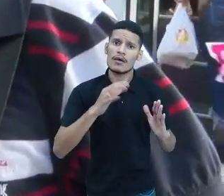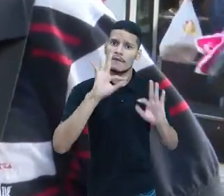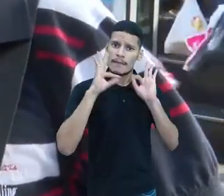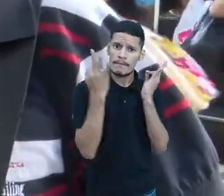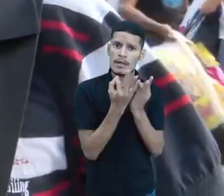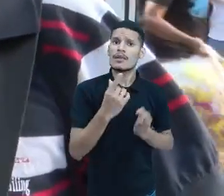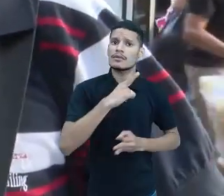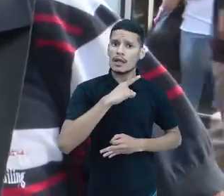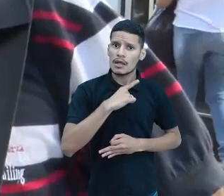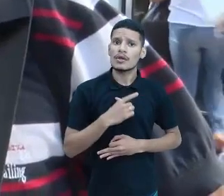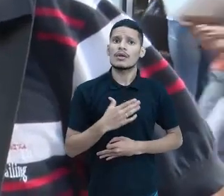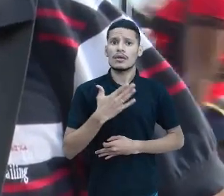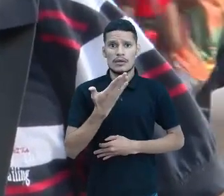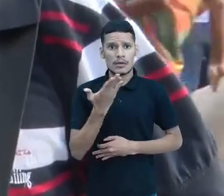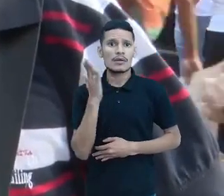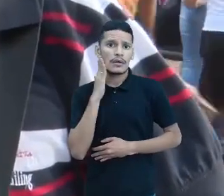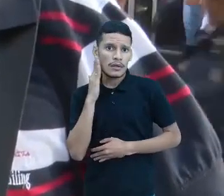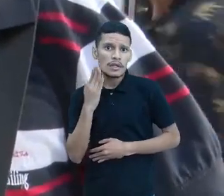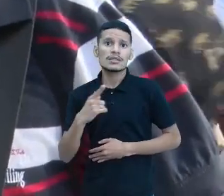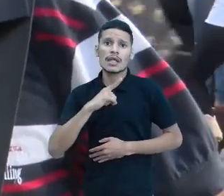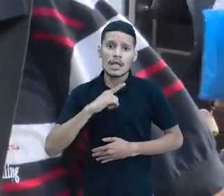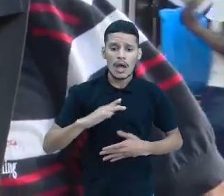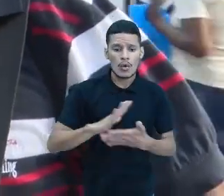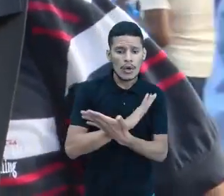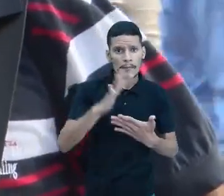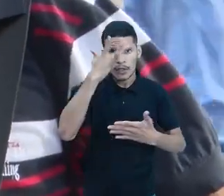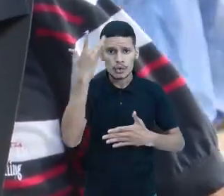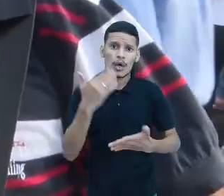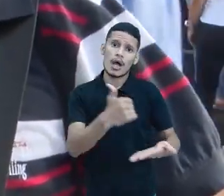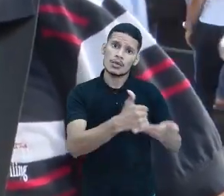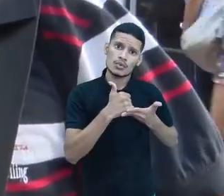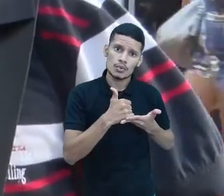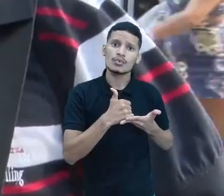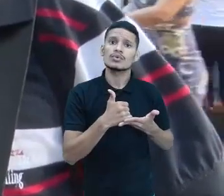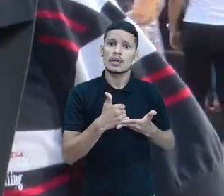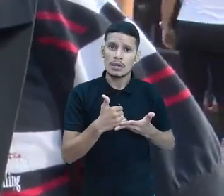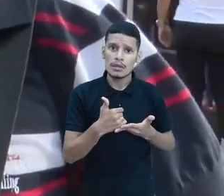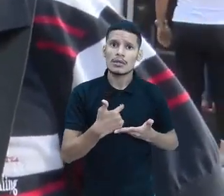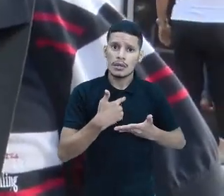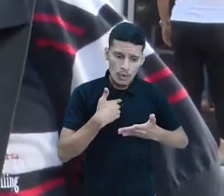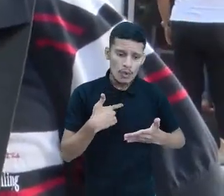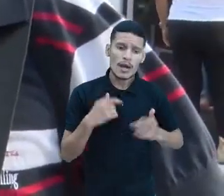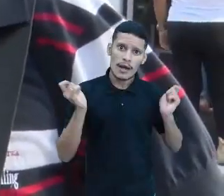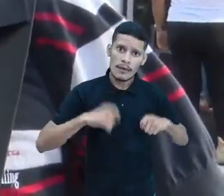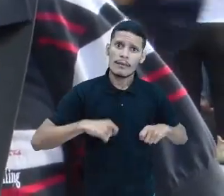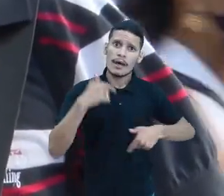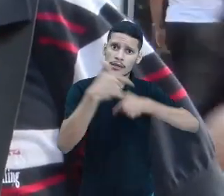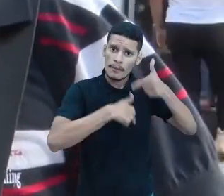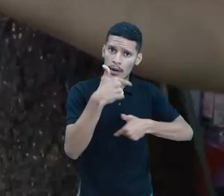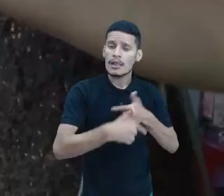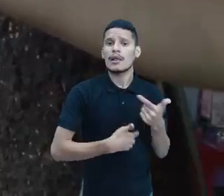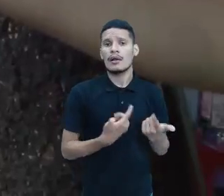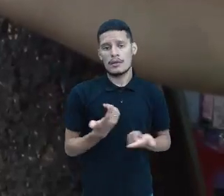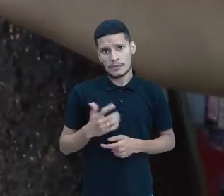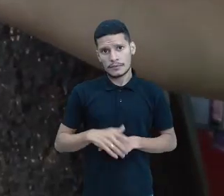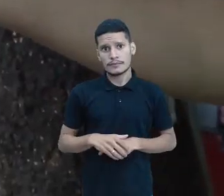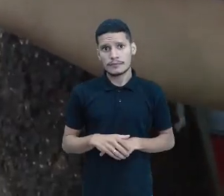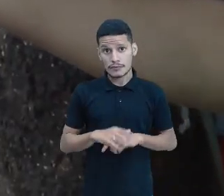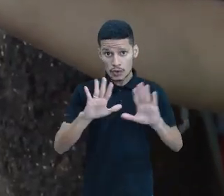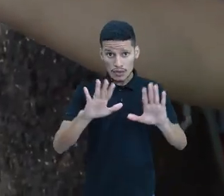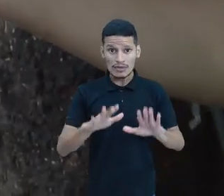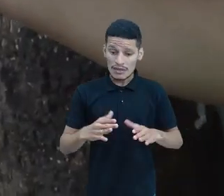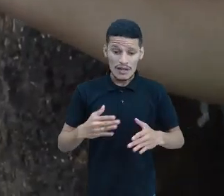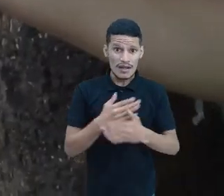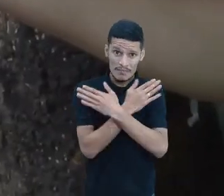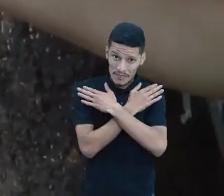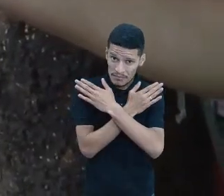ainda quem me recolhe, me dá uma força para fazer tudo isso para trabalhar. O desemprego aumentou muito por